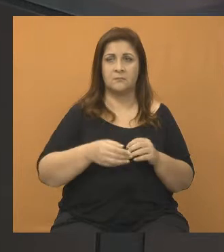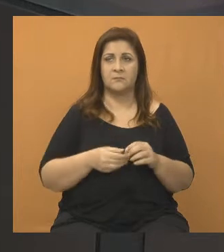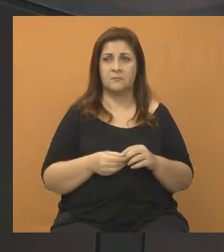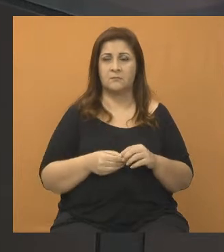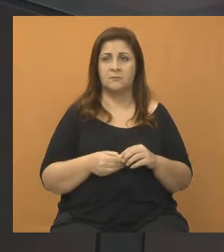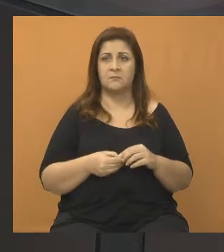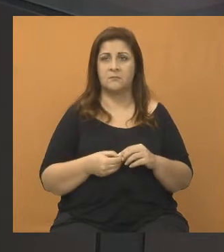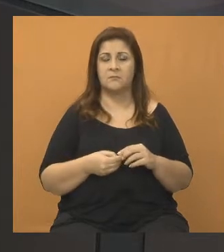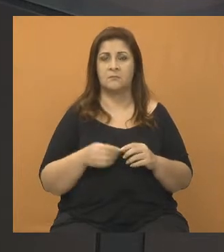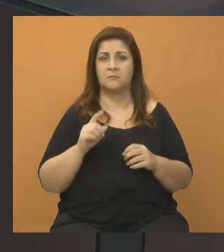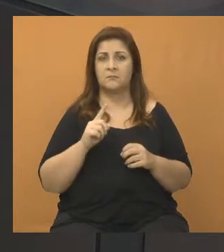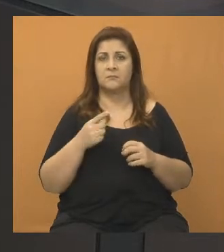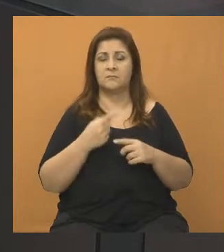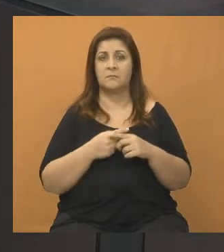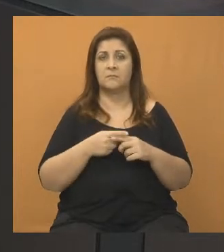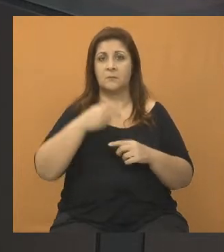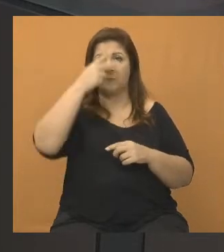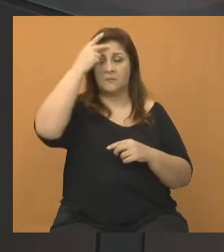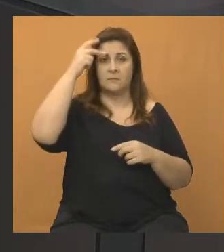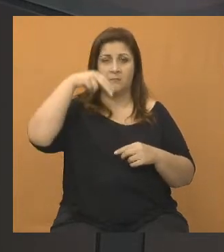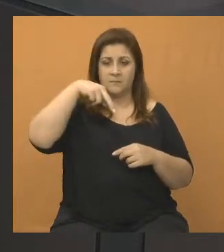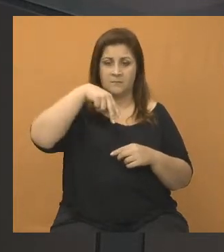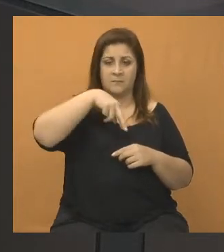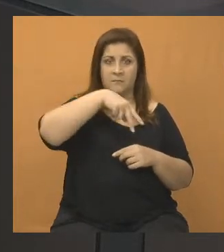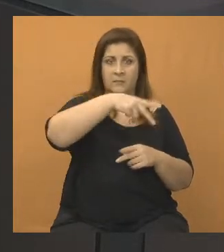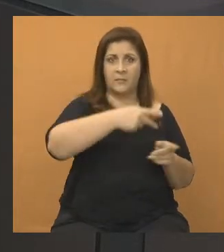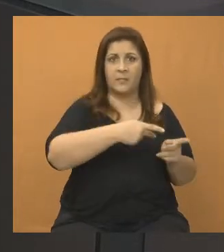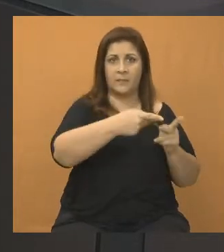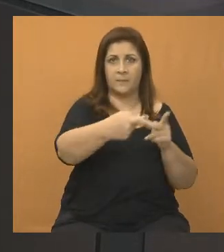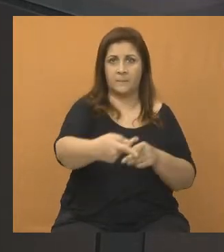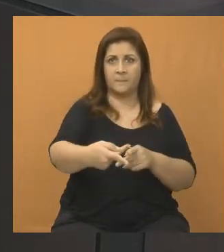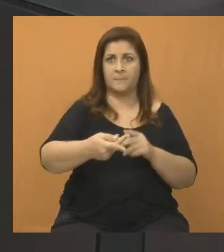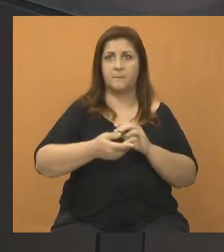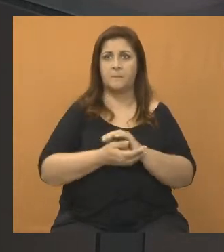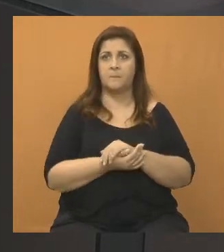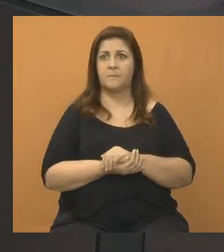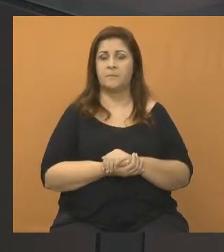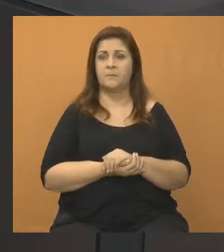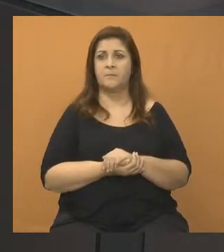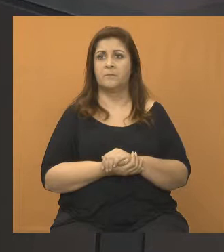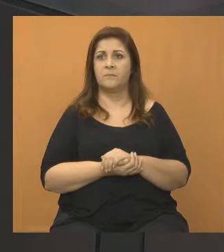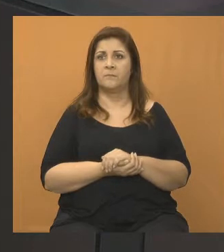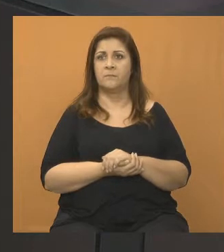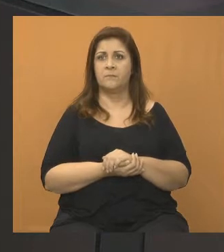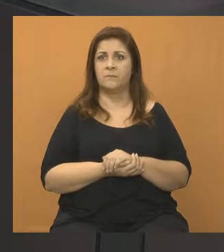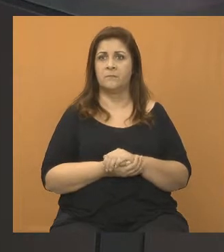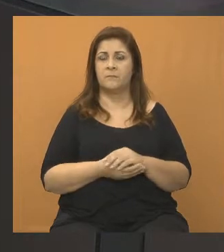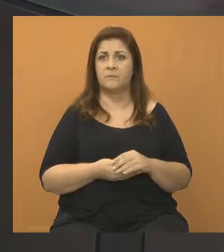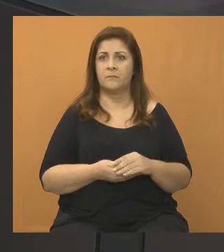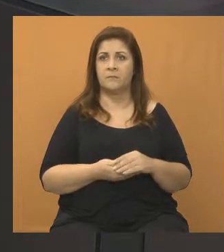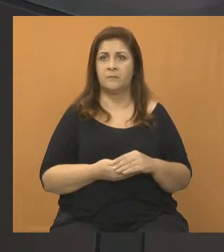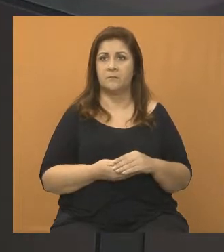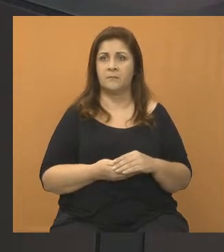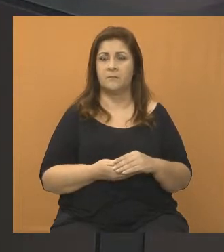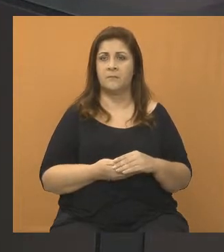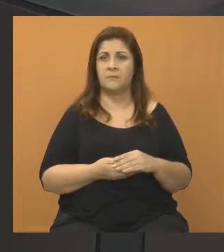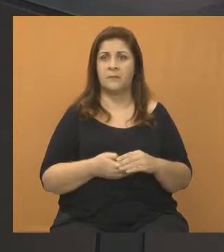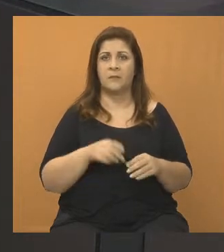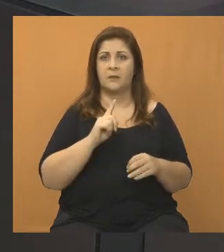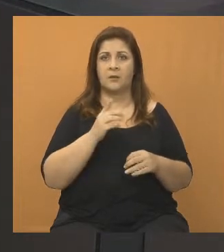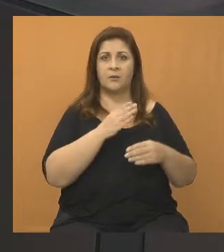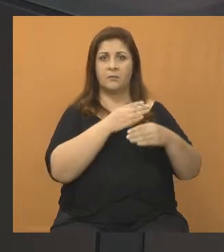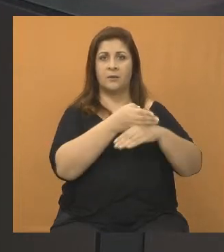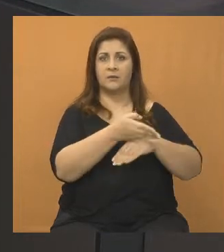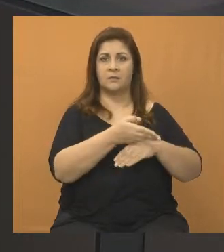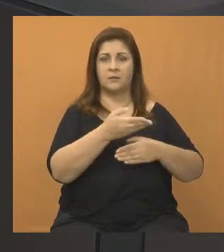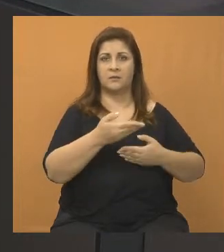é porque, na verdade, as pessoas que vão visitar as pessoas que ali estão internadas, entendeu? Então, não é entrada do atendimento, é entrada de visita. Das